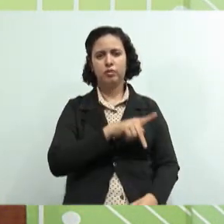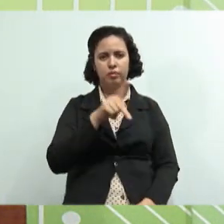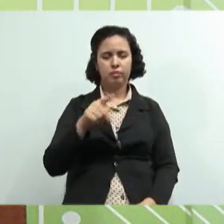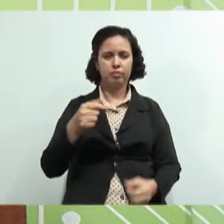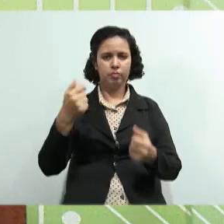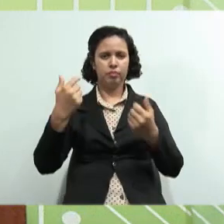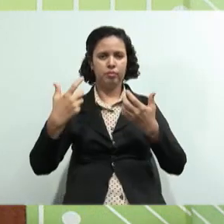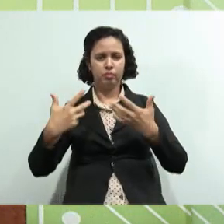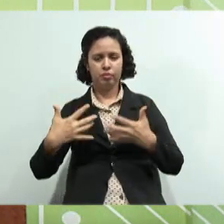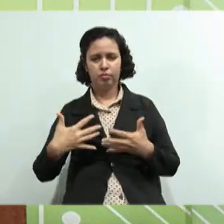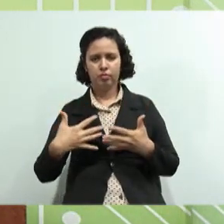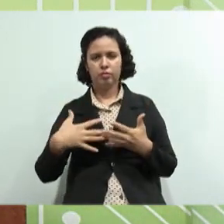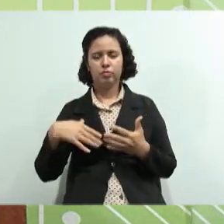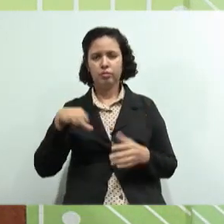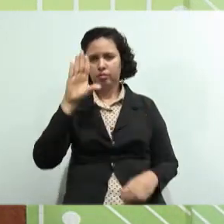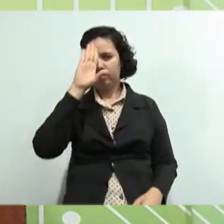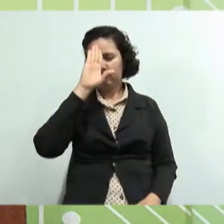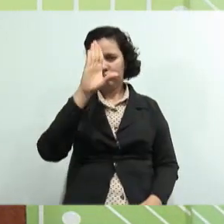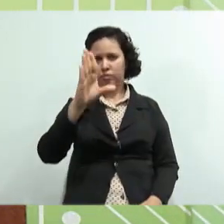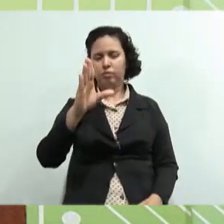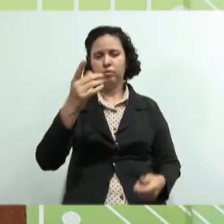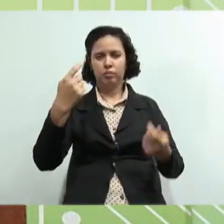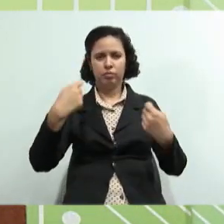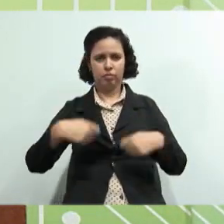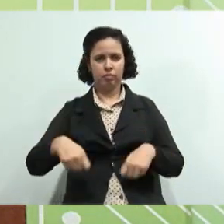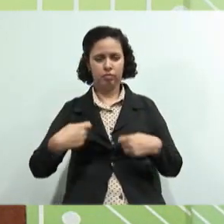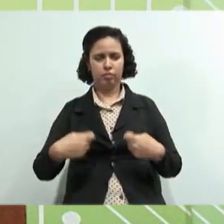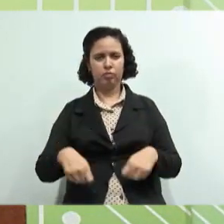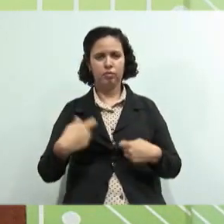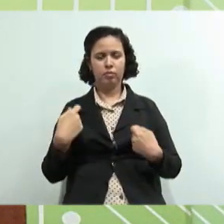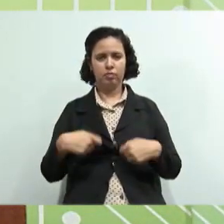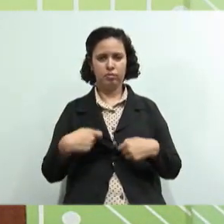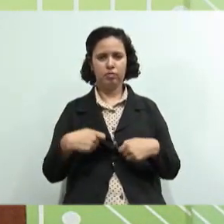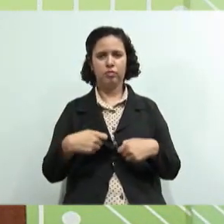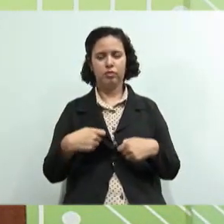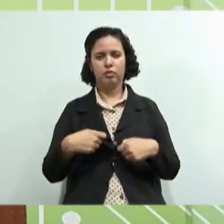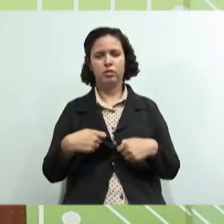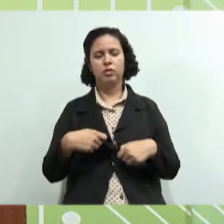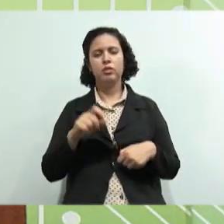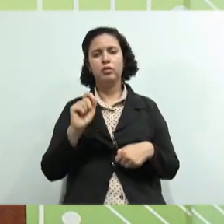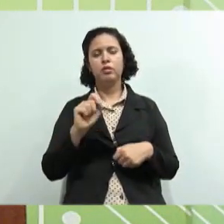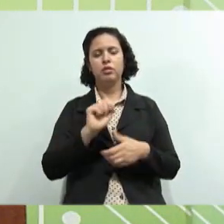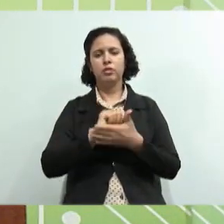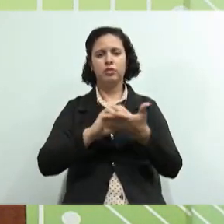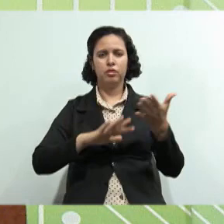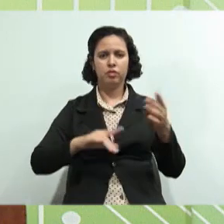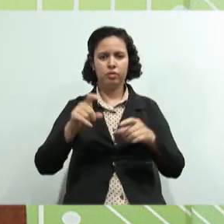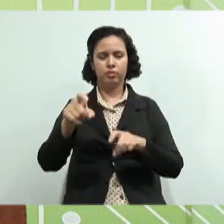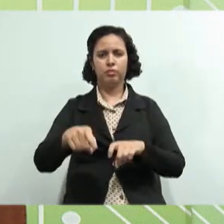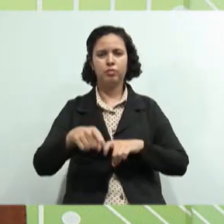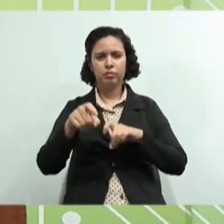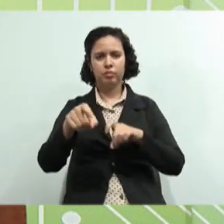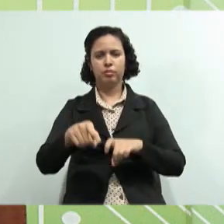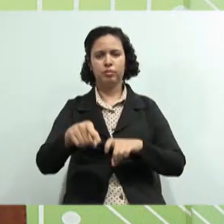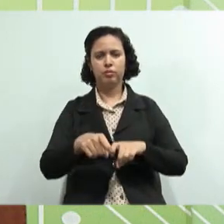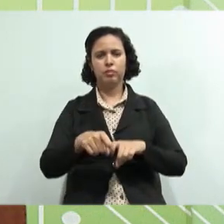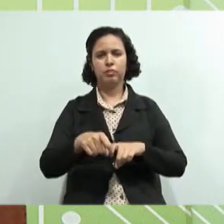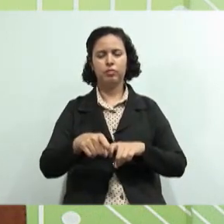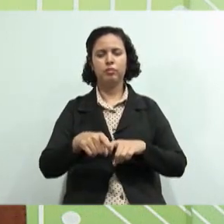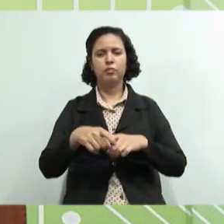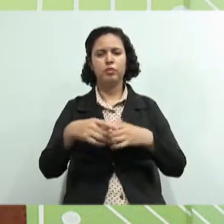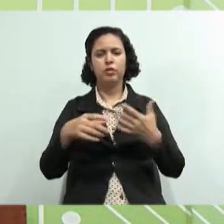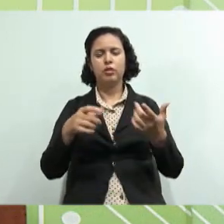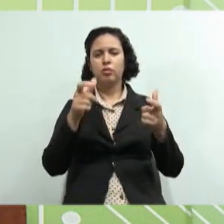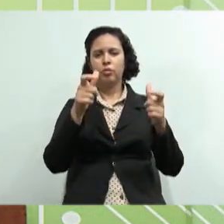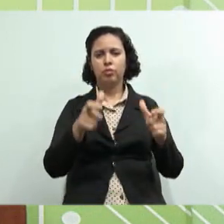a renda principal, por exemplo, tem que vir da atividade agrícola. Não adianta a gente tratar um sítio que é utilizado como recreação, como uma